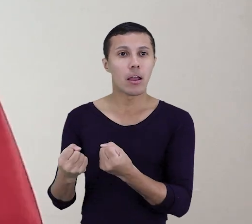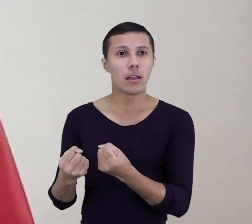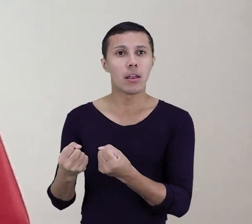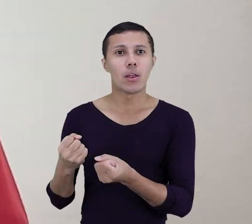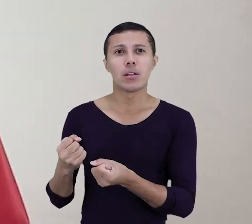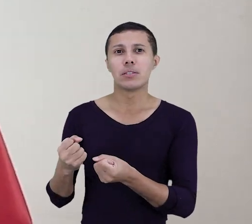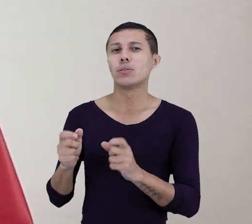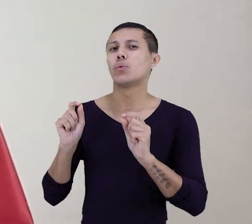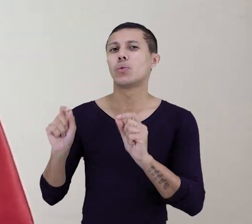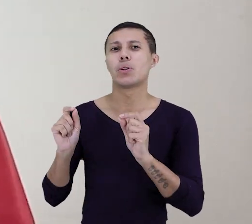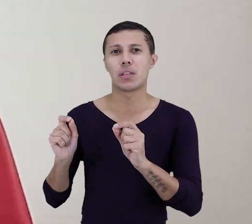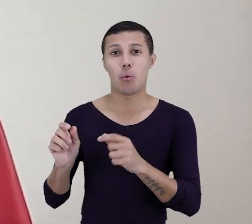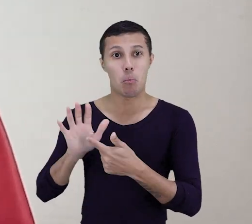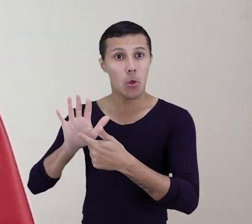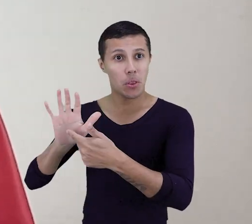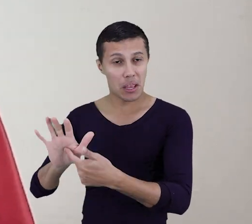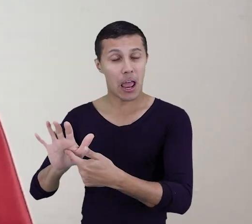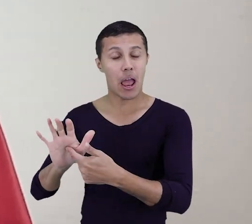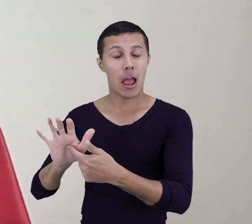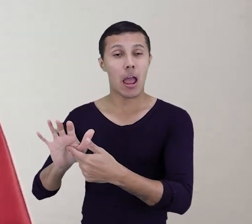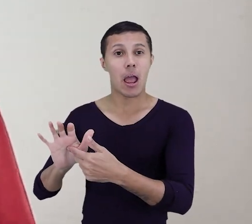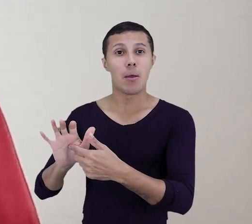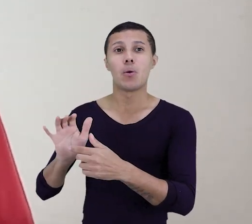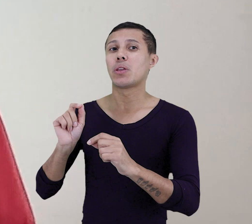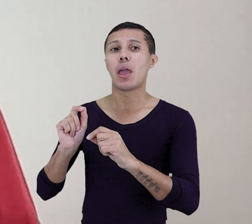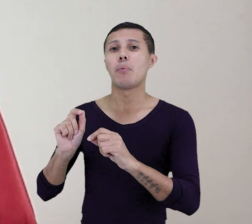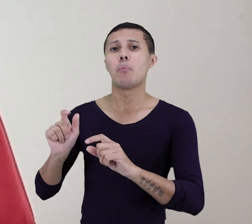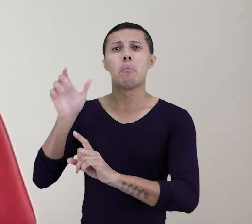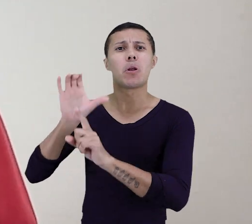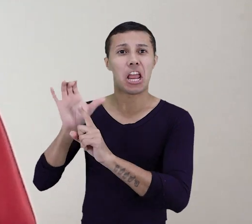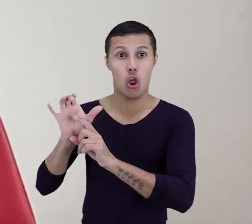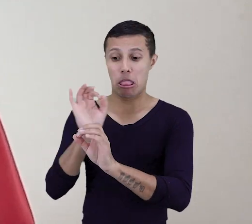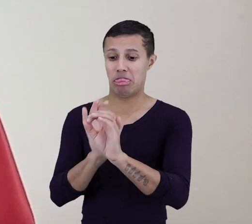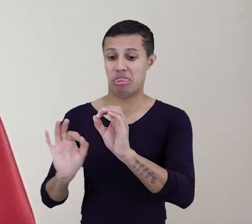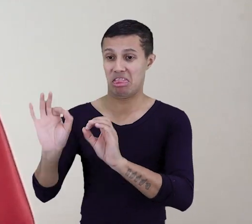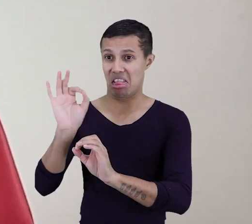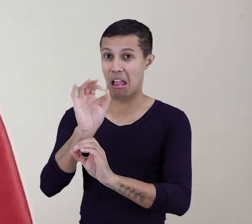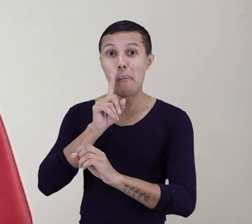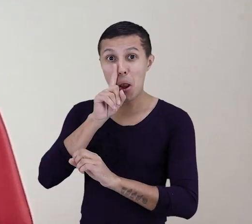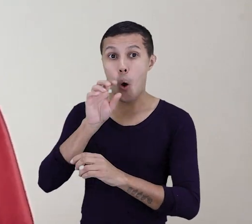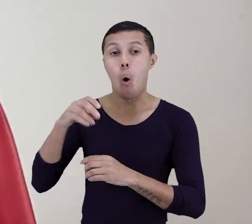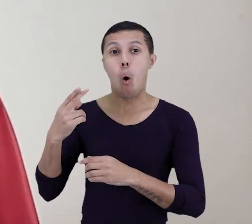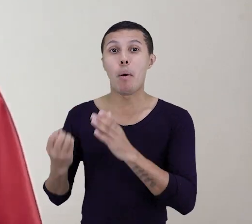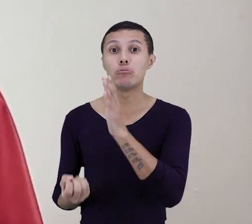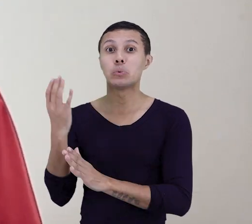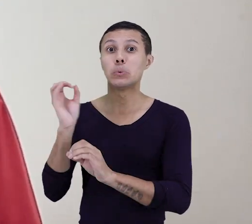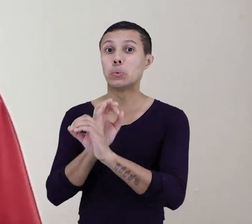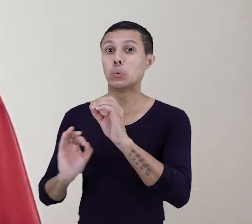possa dizer para o meu cliente que aquela molécula é tóxica ou não, ou que ela pode formar moléculas tóxicas. Então,